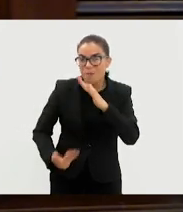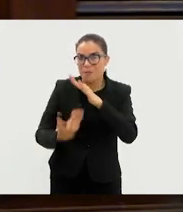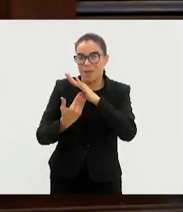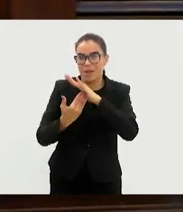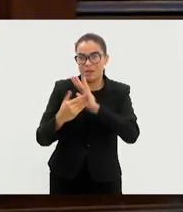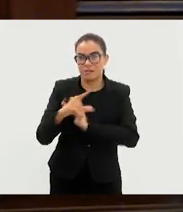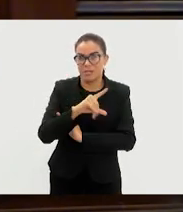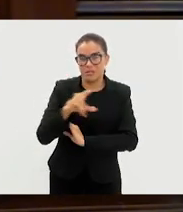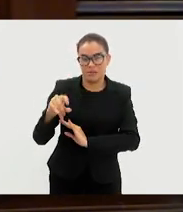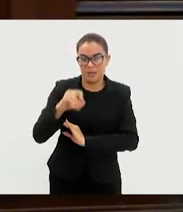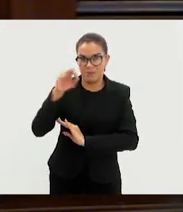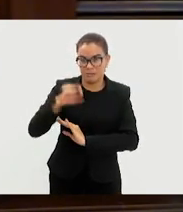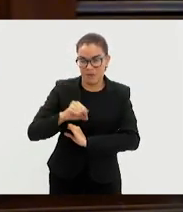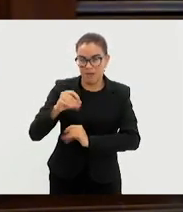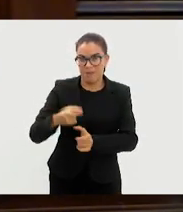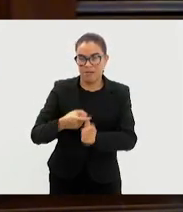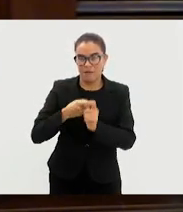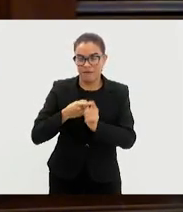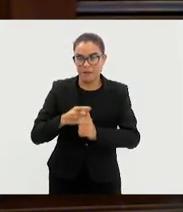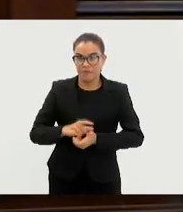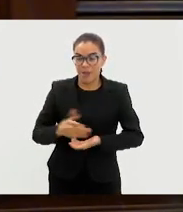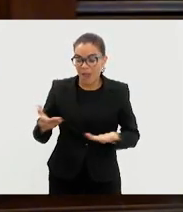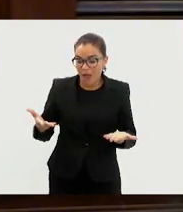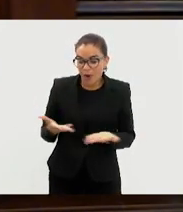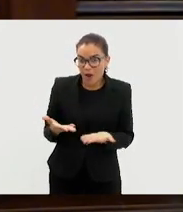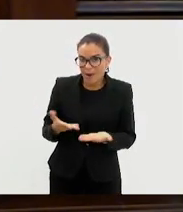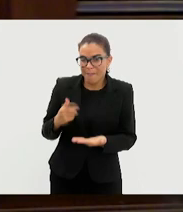da dívida. Aqui se paga